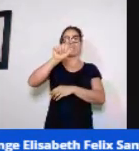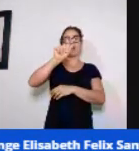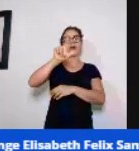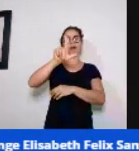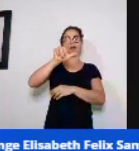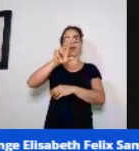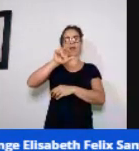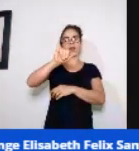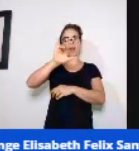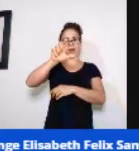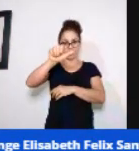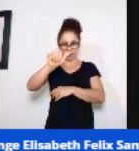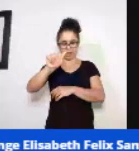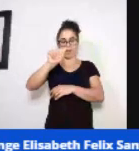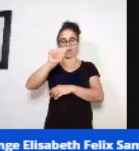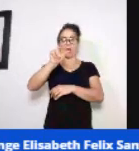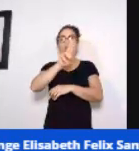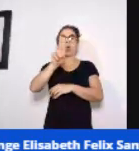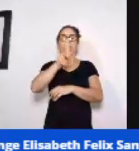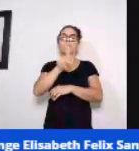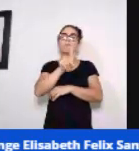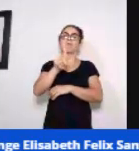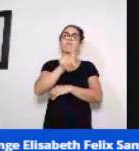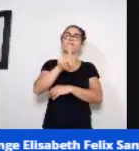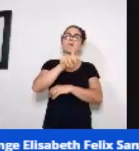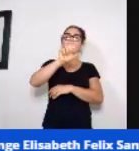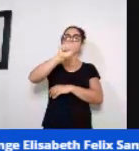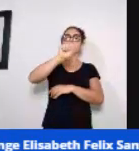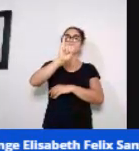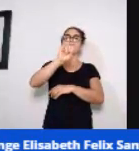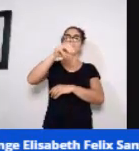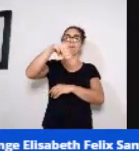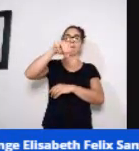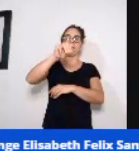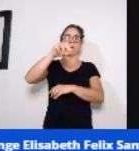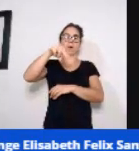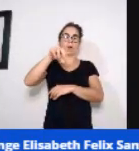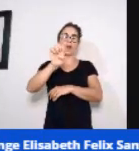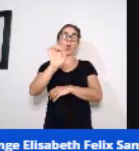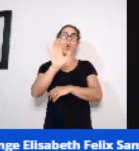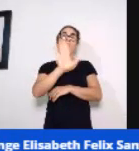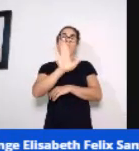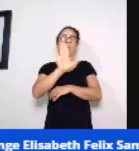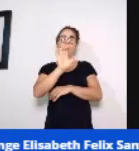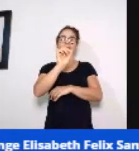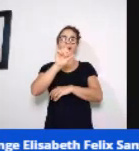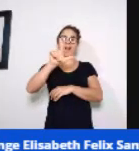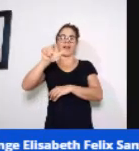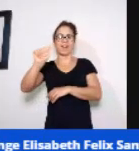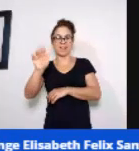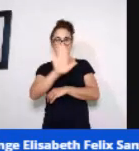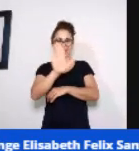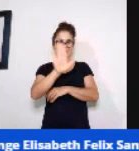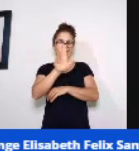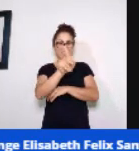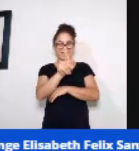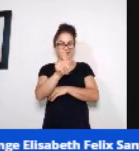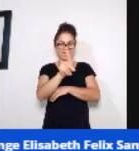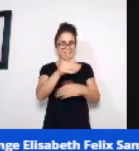professora Simone Cristina Jardim. Olá, professora. Boa tarde. Seja muito bem-vinda. Obrigada. Boa